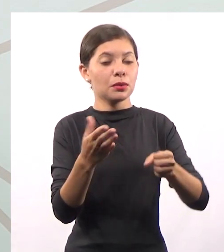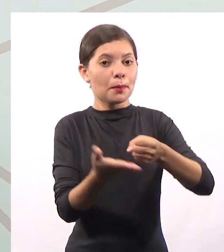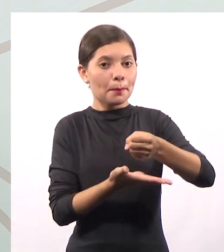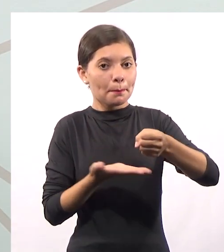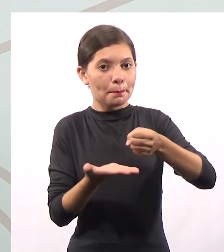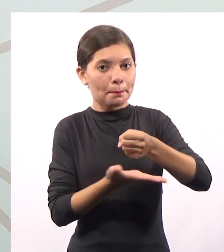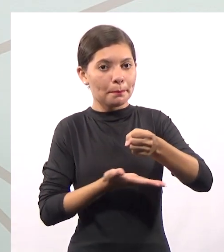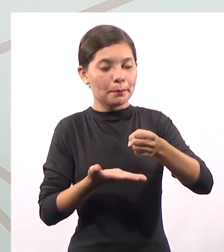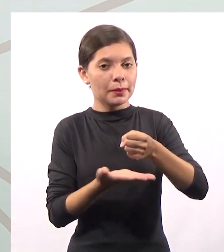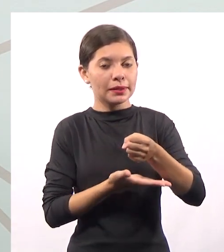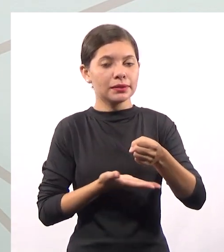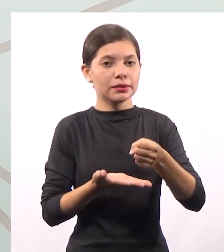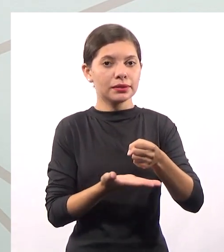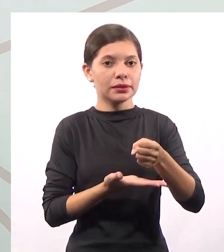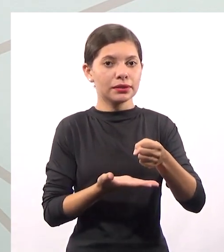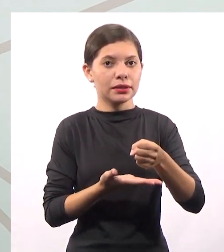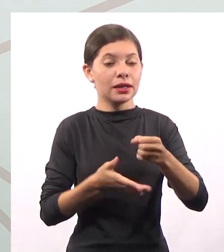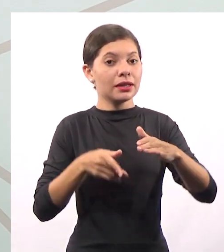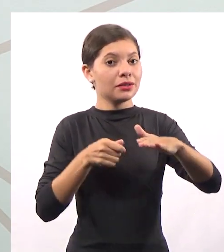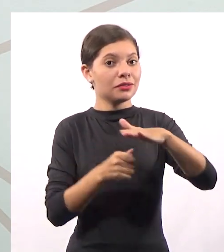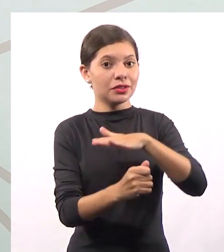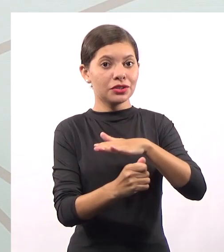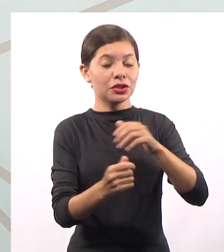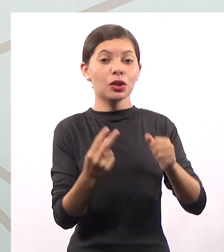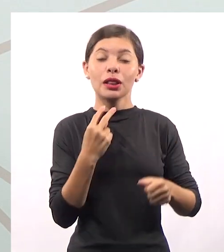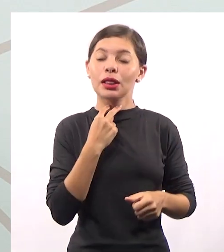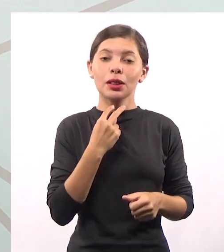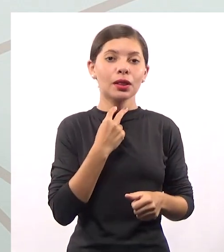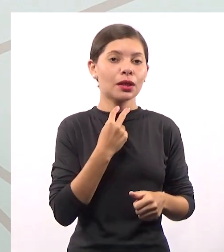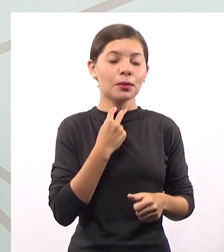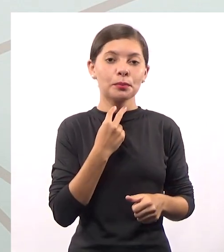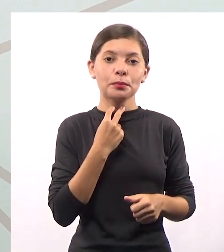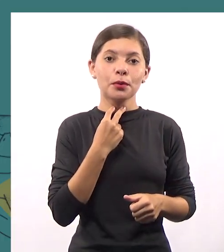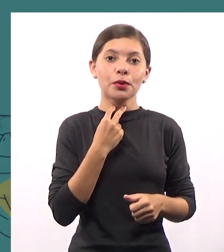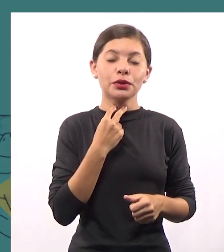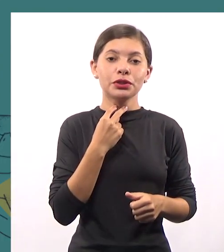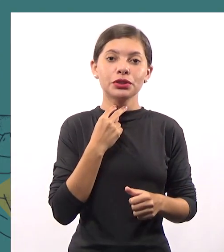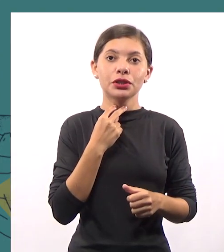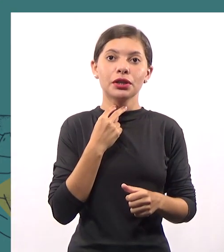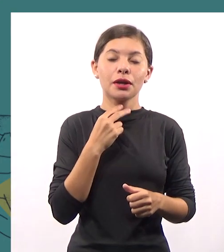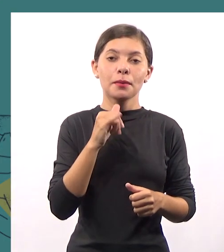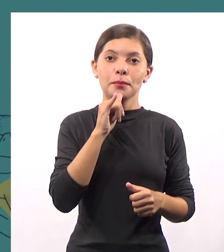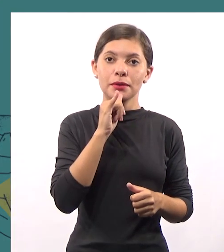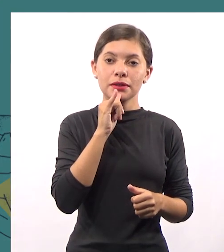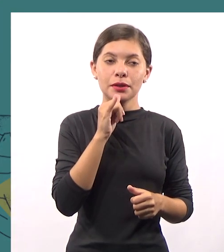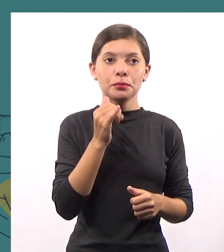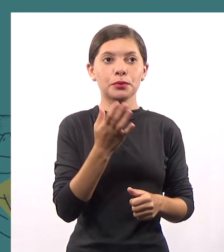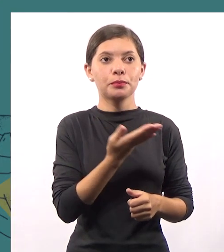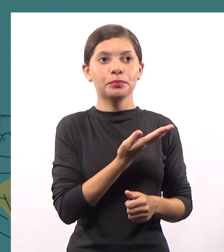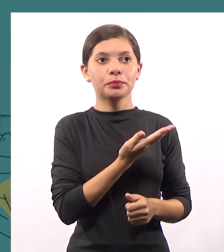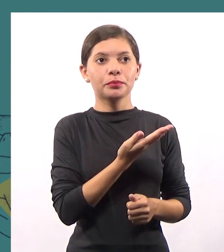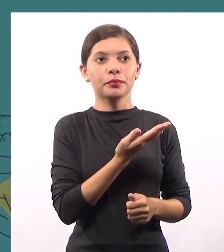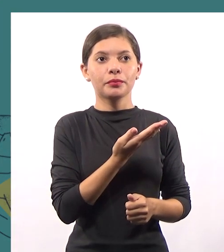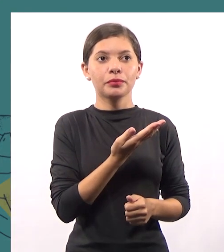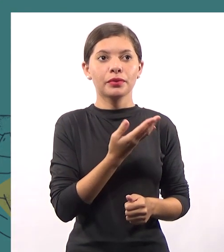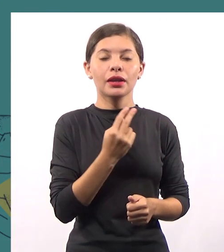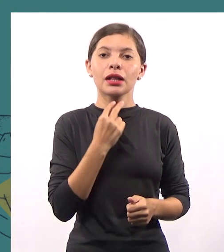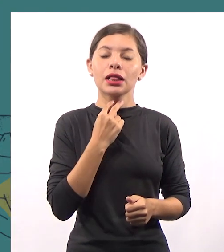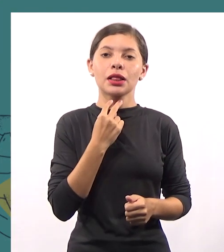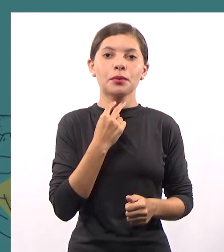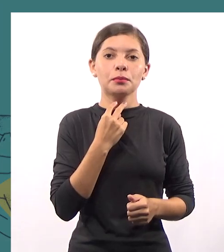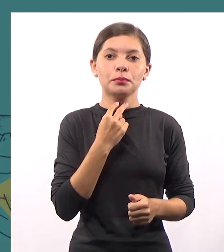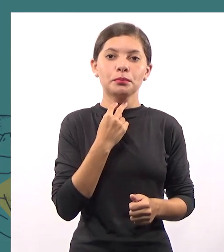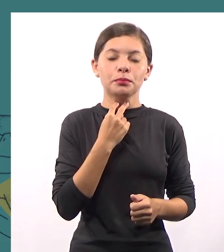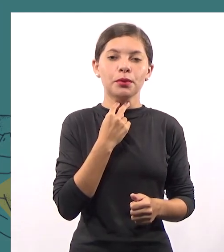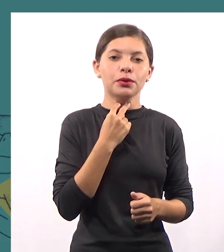Desenvolvimento da Educação Básica, ele não pode ser investido nos seguintes elementos. Não podem ser investidos no quê? Não podem